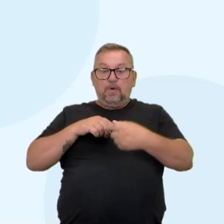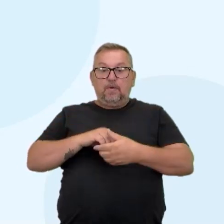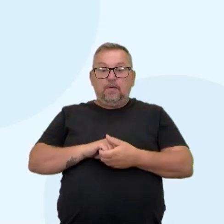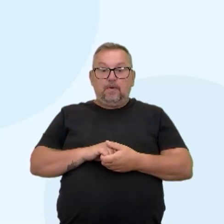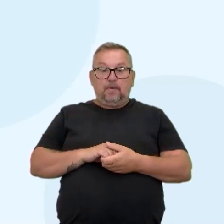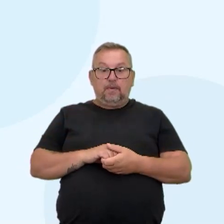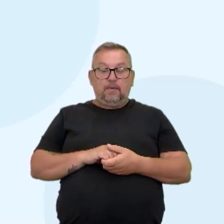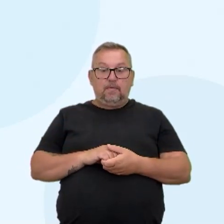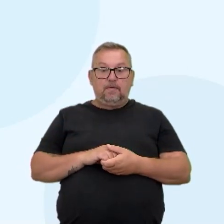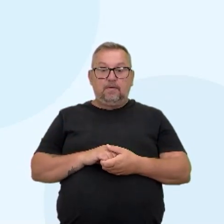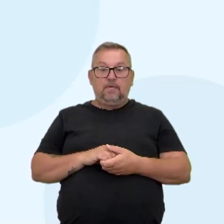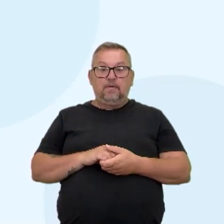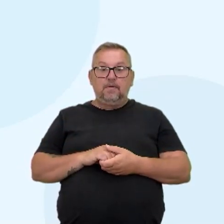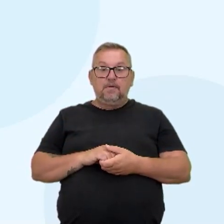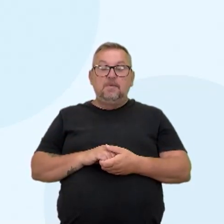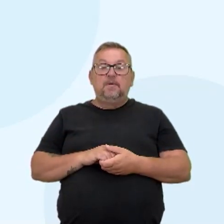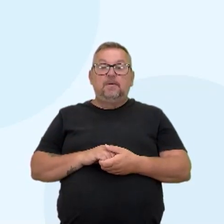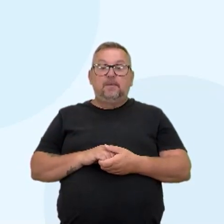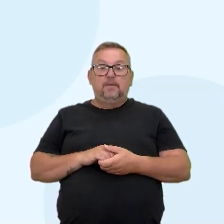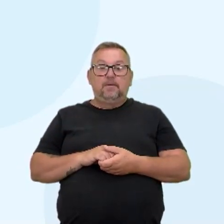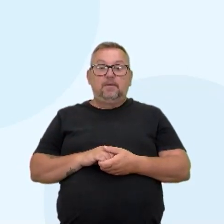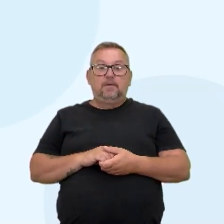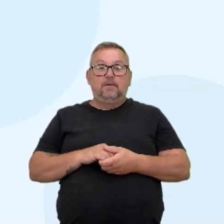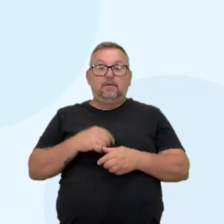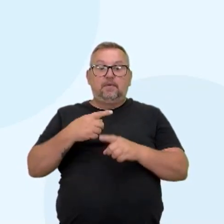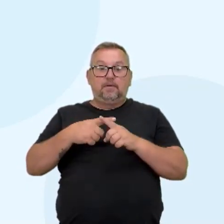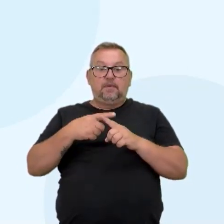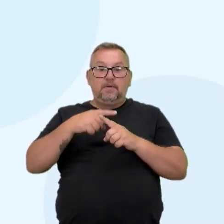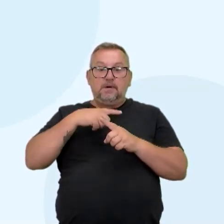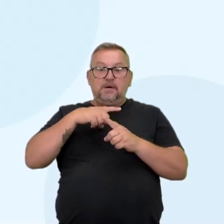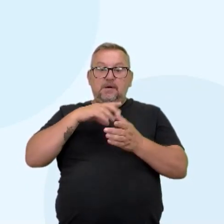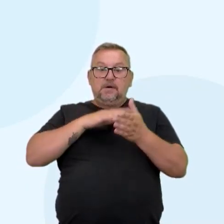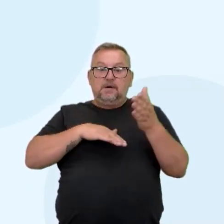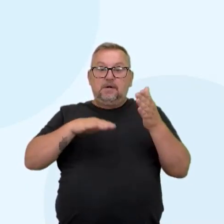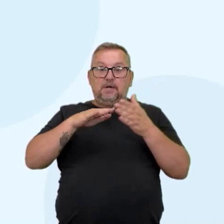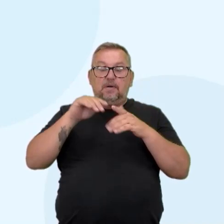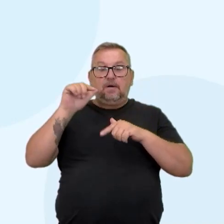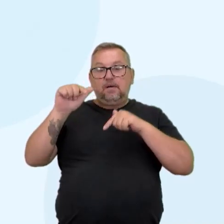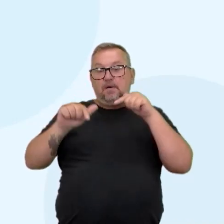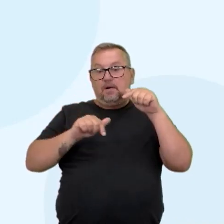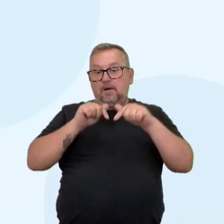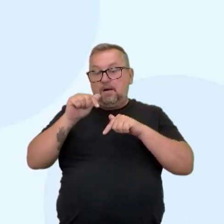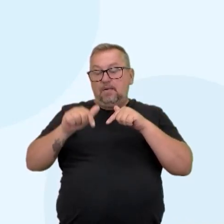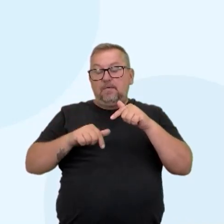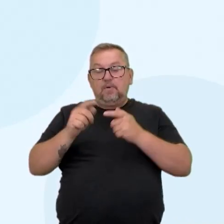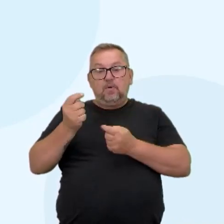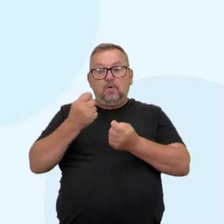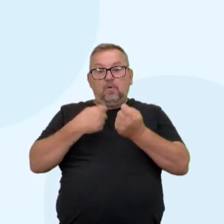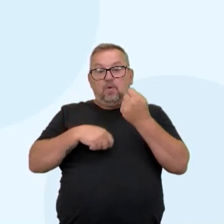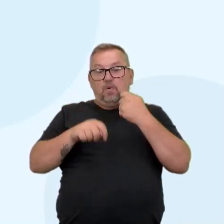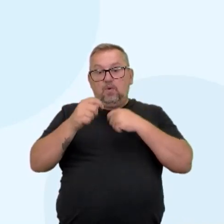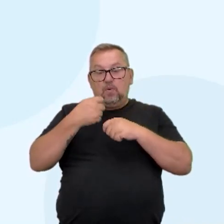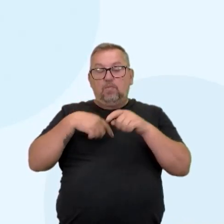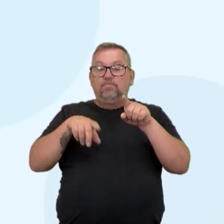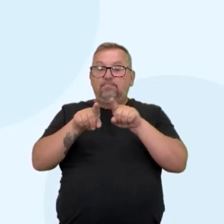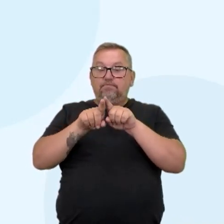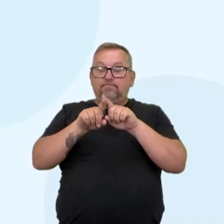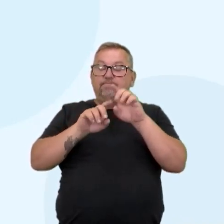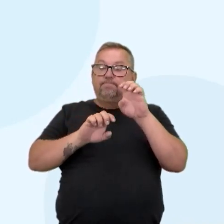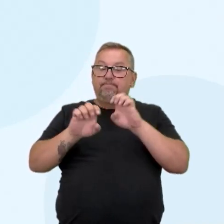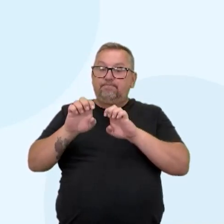Para o centro histórico. Para o centro histórico, porque ali você vai ter toda a gama de serviços, de comércio e de